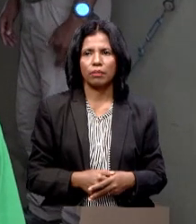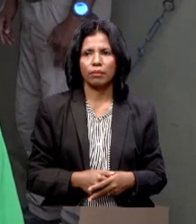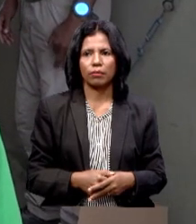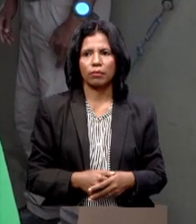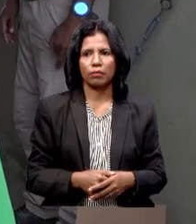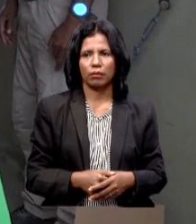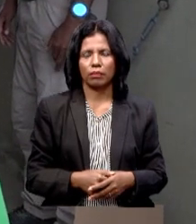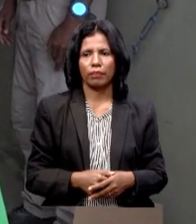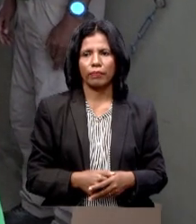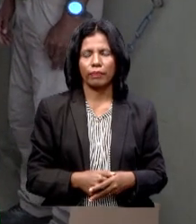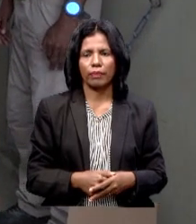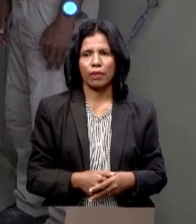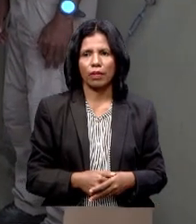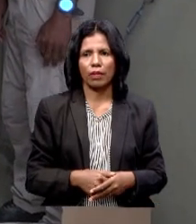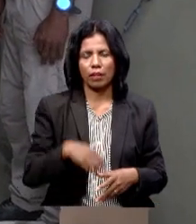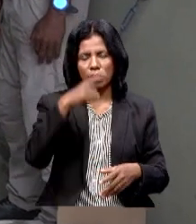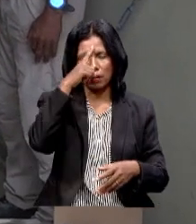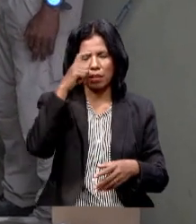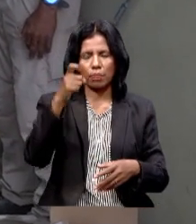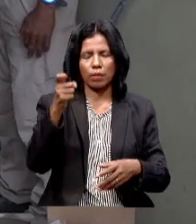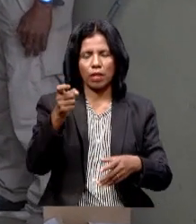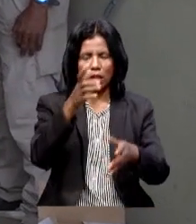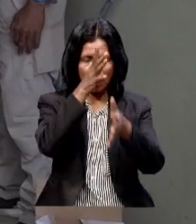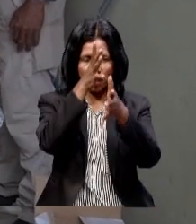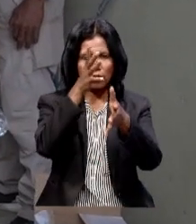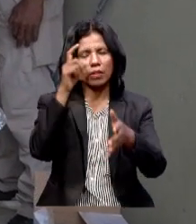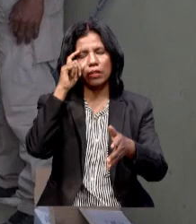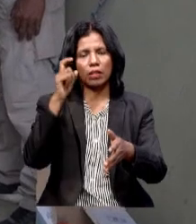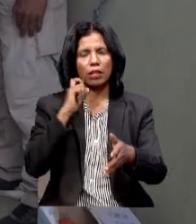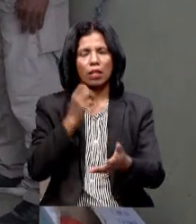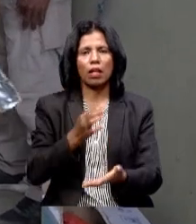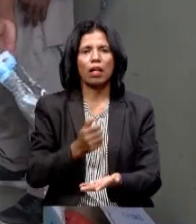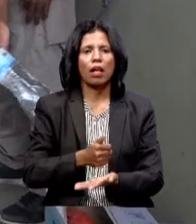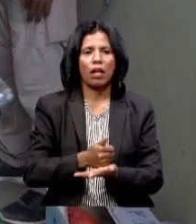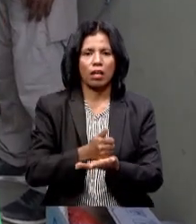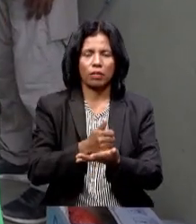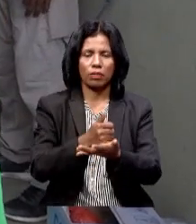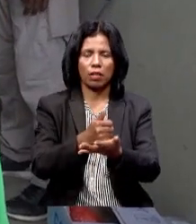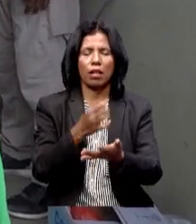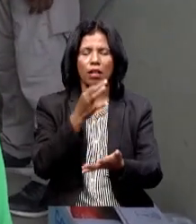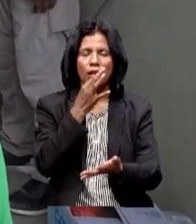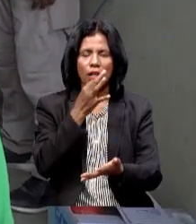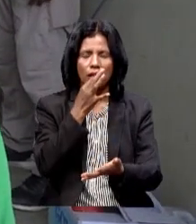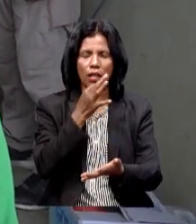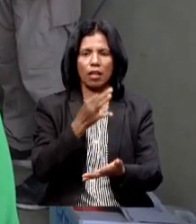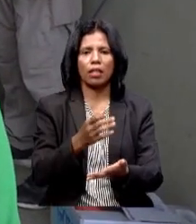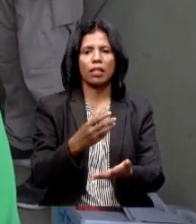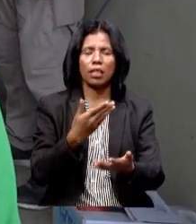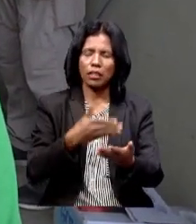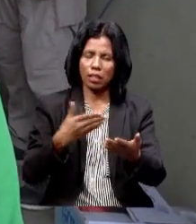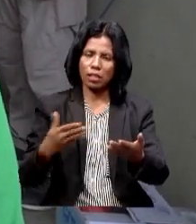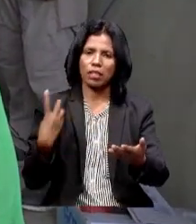Tamba be abonana ai sura haha ai sura saida saida ba ami ambere agres ba